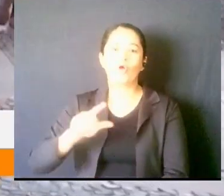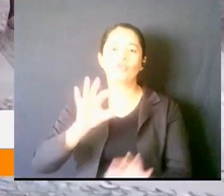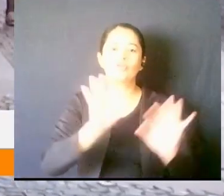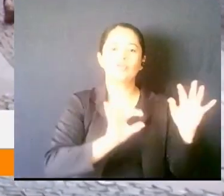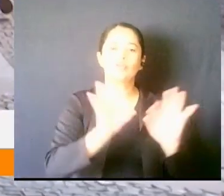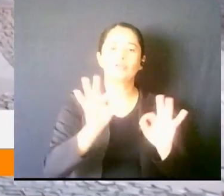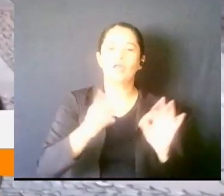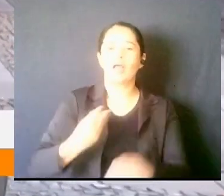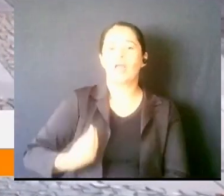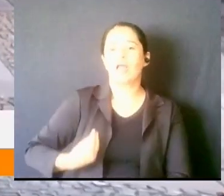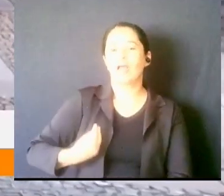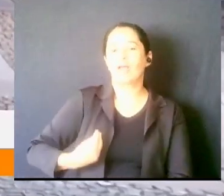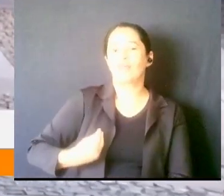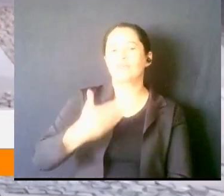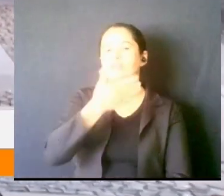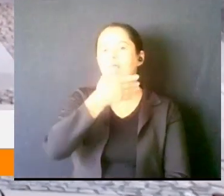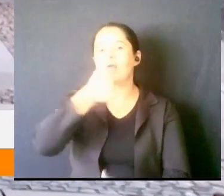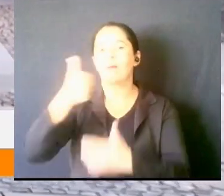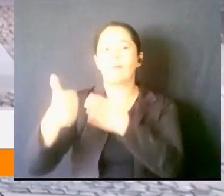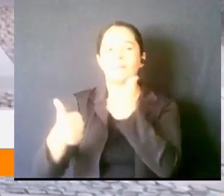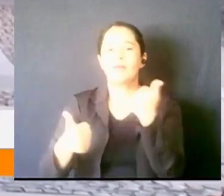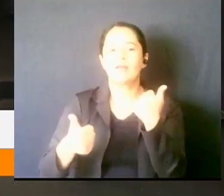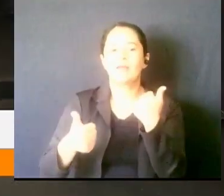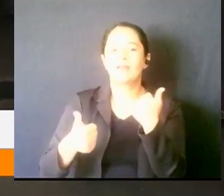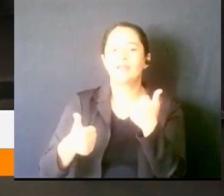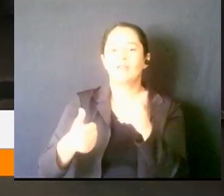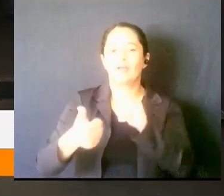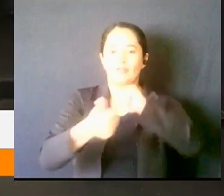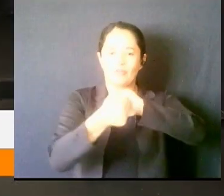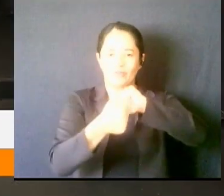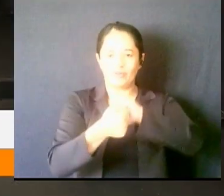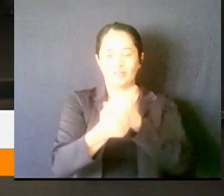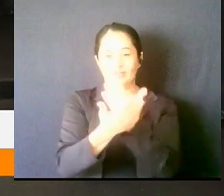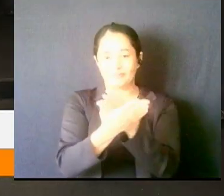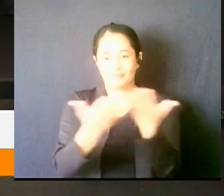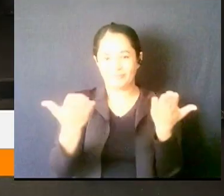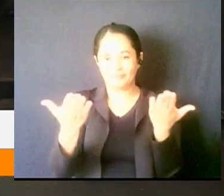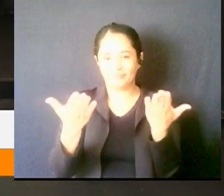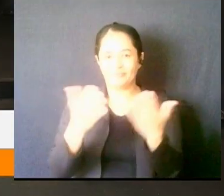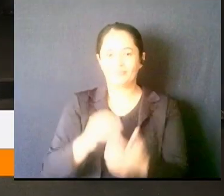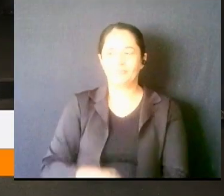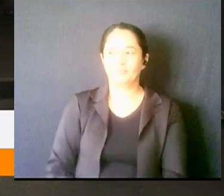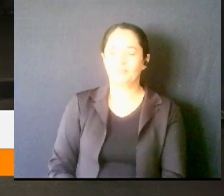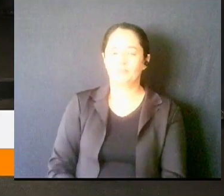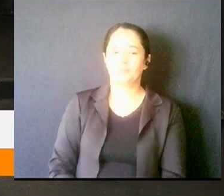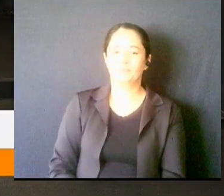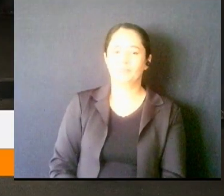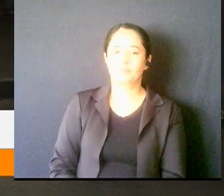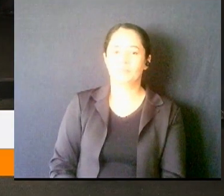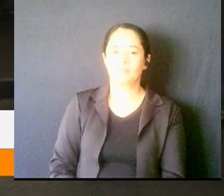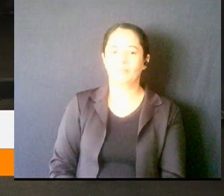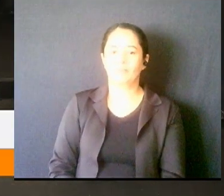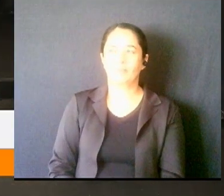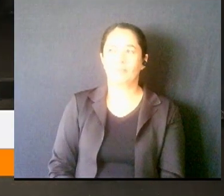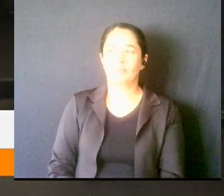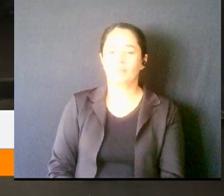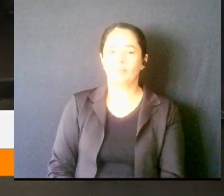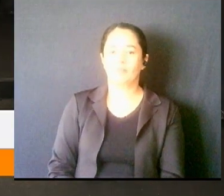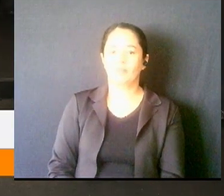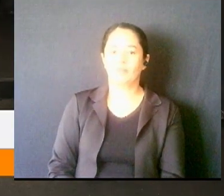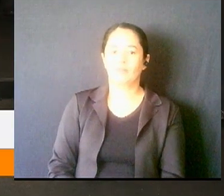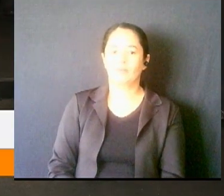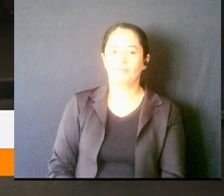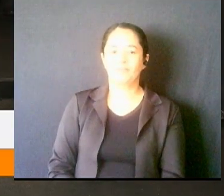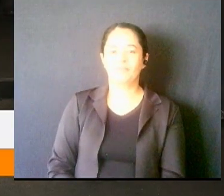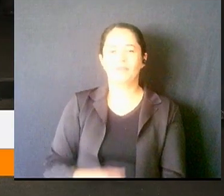maternidade, a paternidade com qualidade. É com você, Rúbia. Obrigada, Alexandra. Pessoal aí que